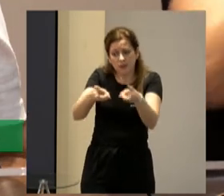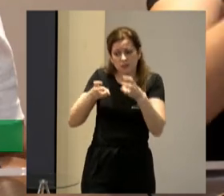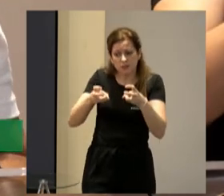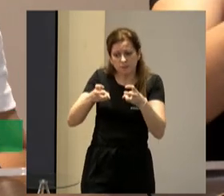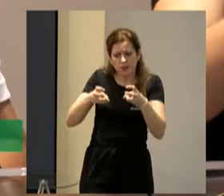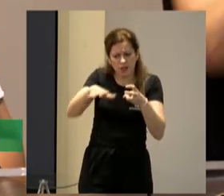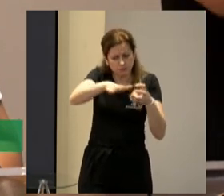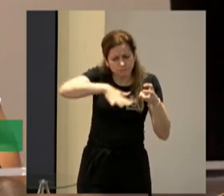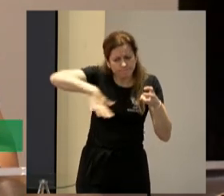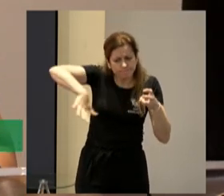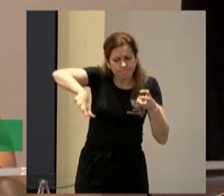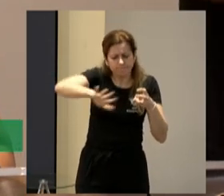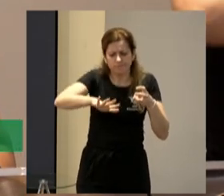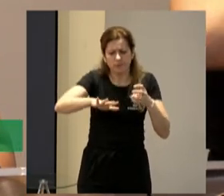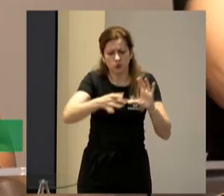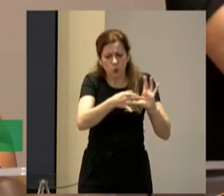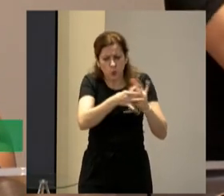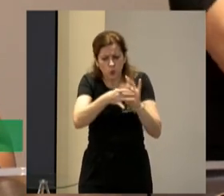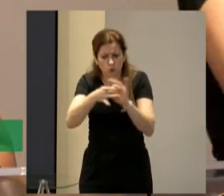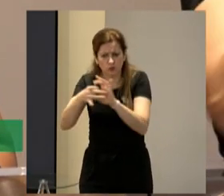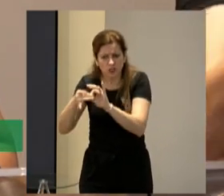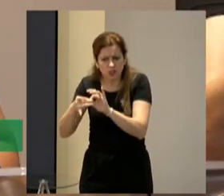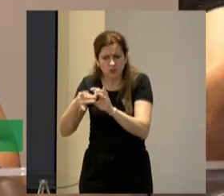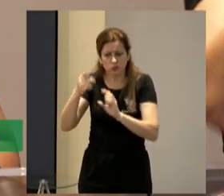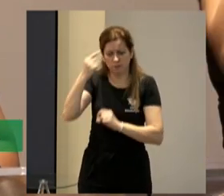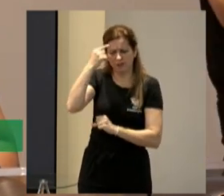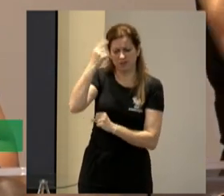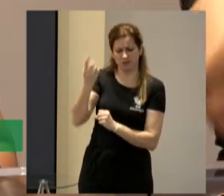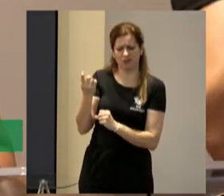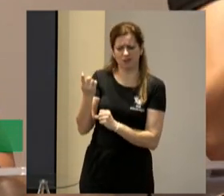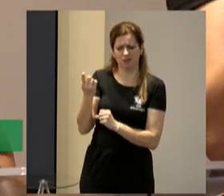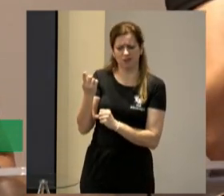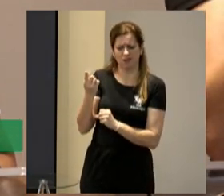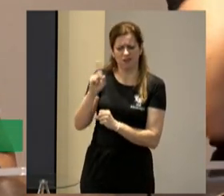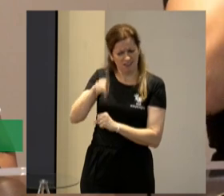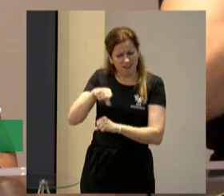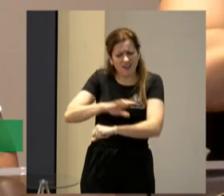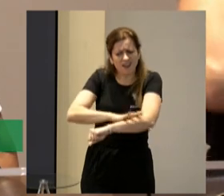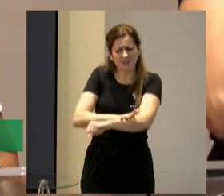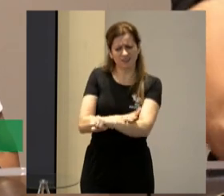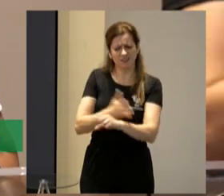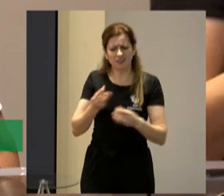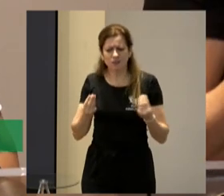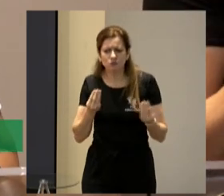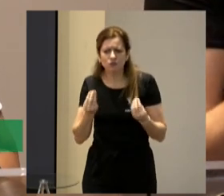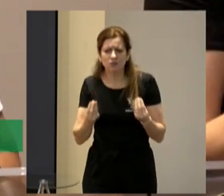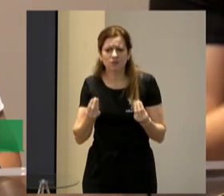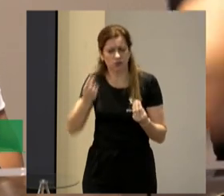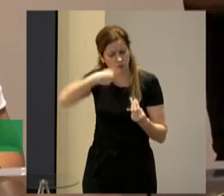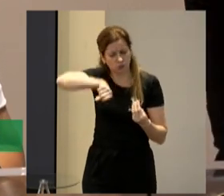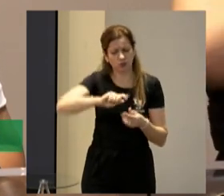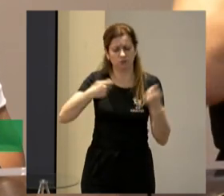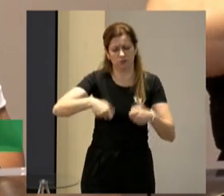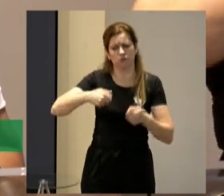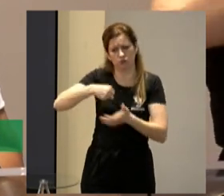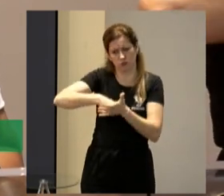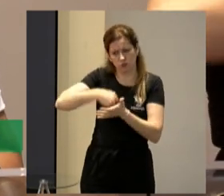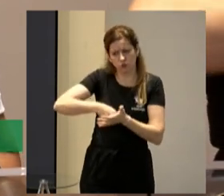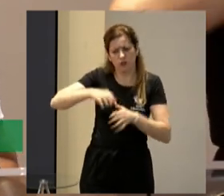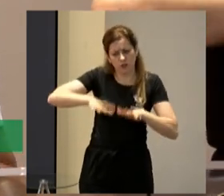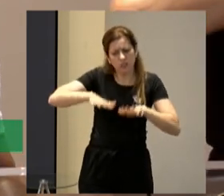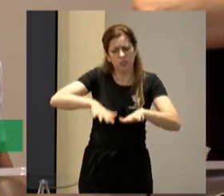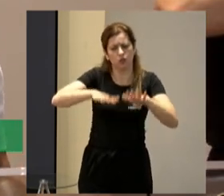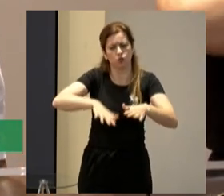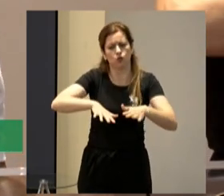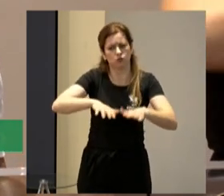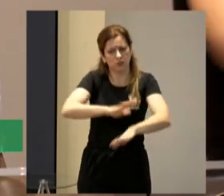pode naturalizar racismo. Então, nesse sentido, eu acho que avançou um pouco melhor do que nós já tínhamos.